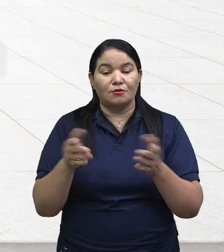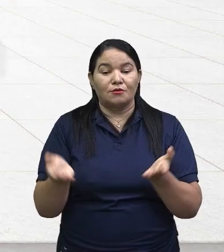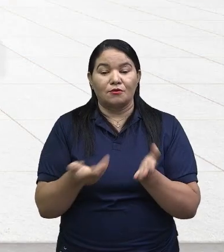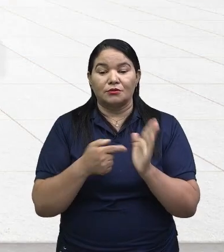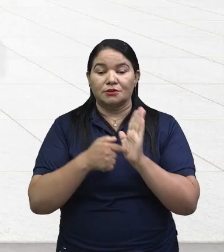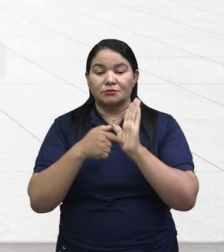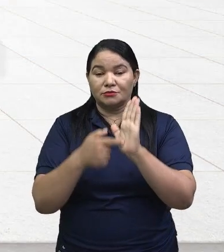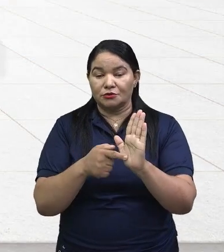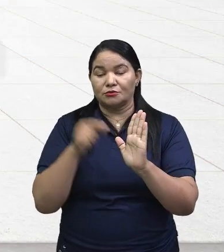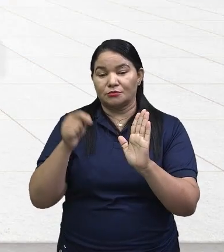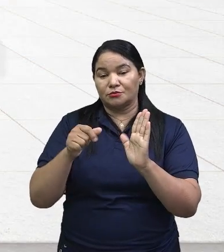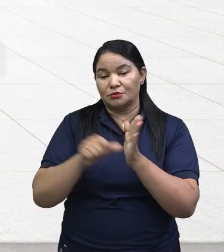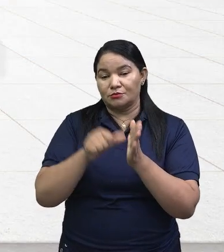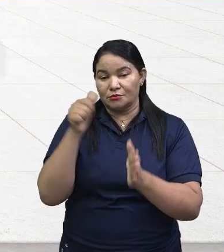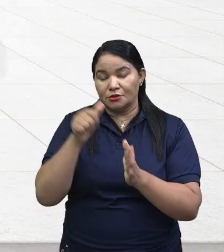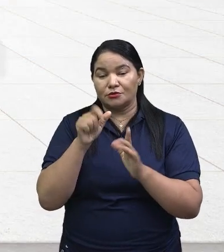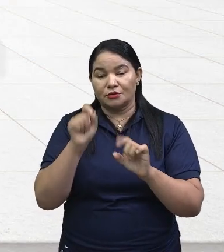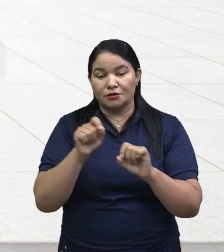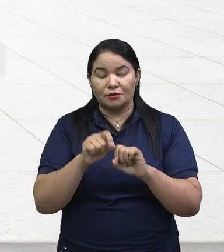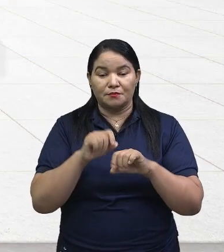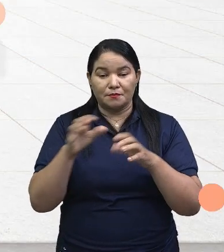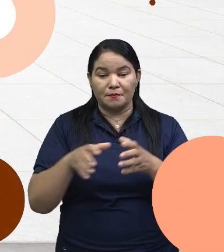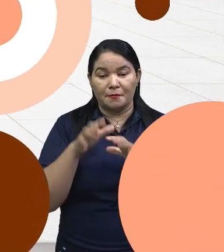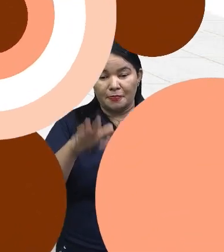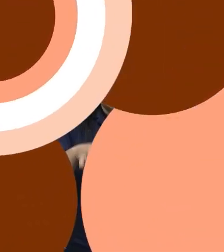o movimento indígena.